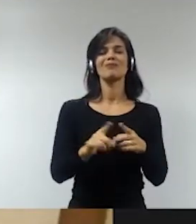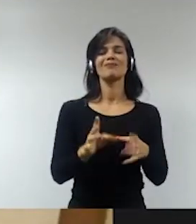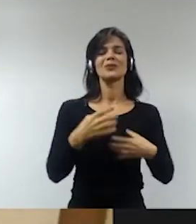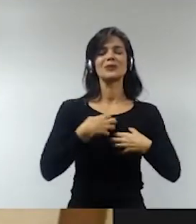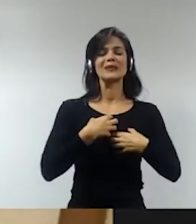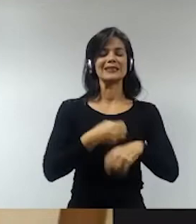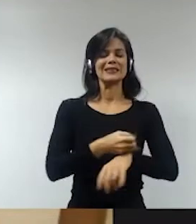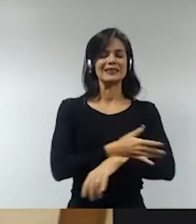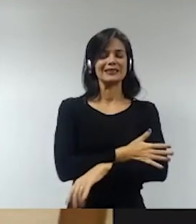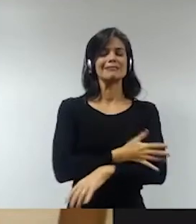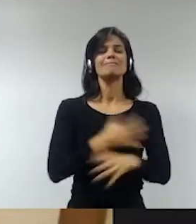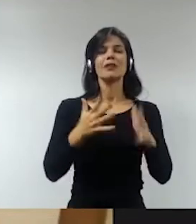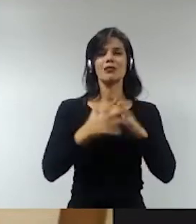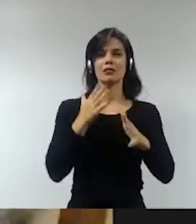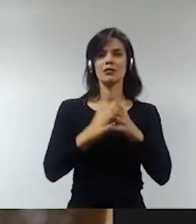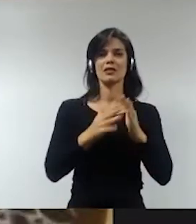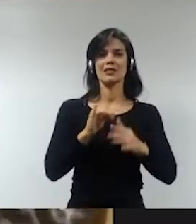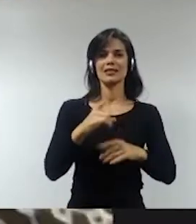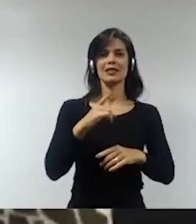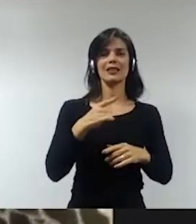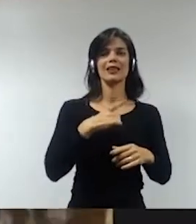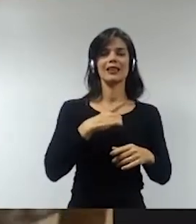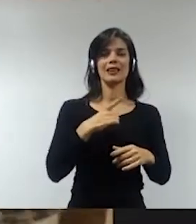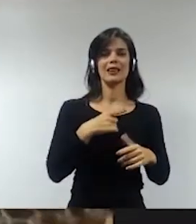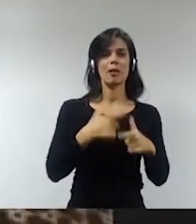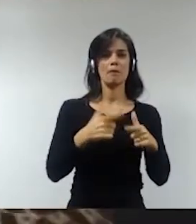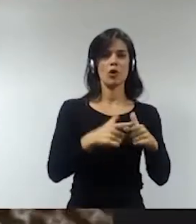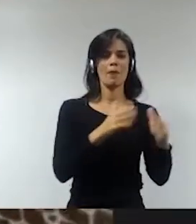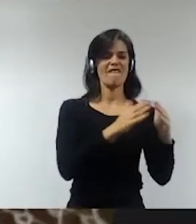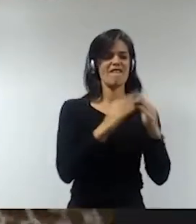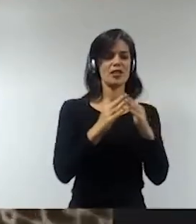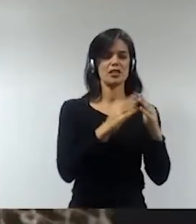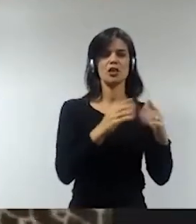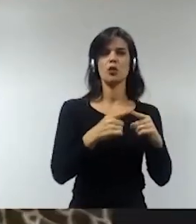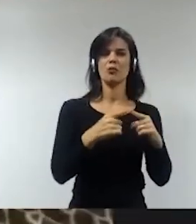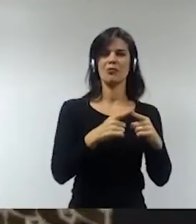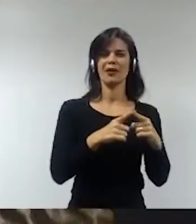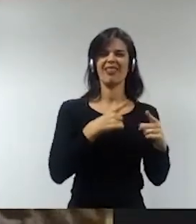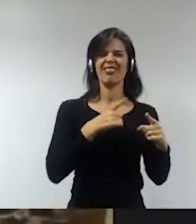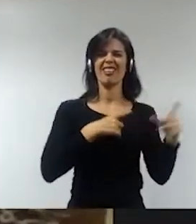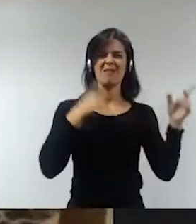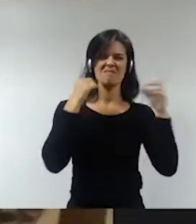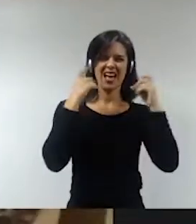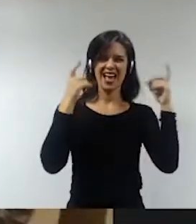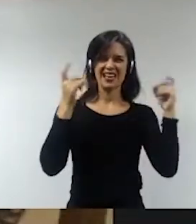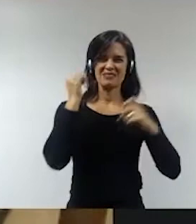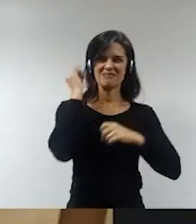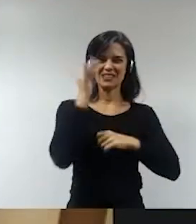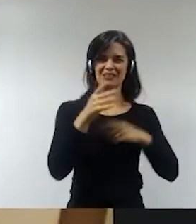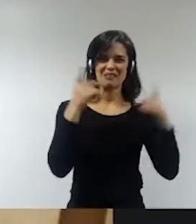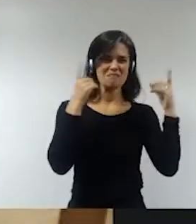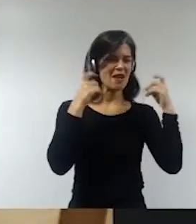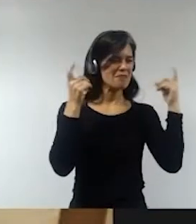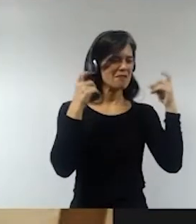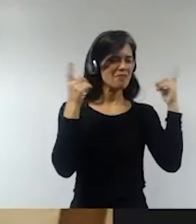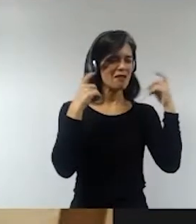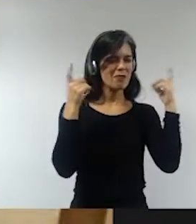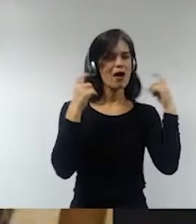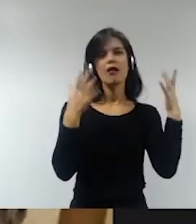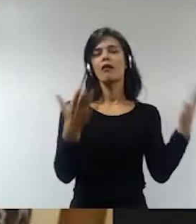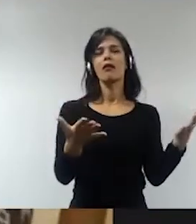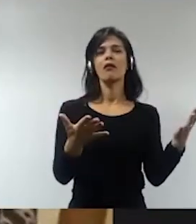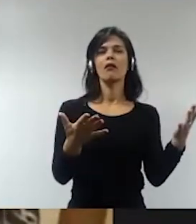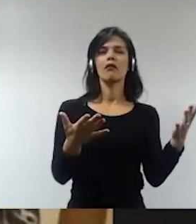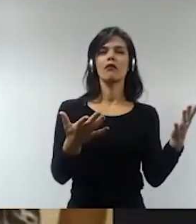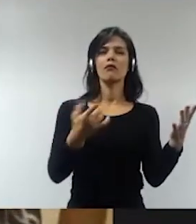num conflito. Quando você tem um problema com o seu vizinho, porque ele faz muito barulho de madrugada, você ruído